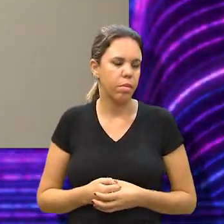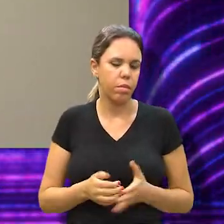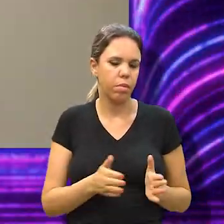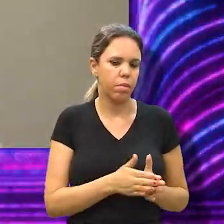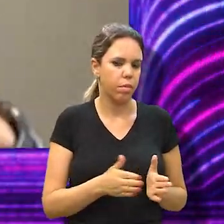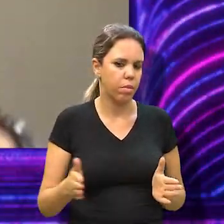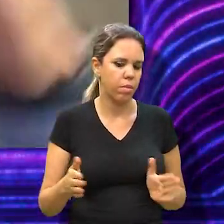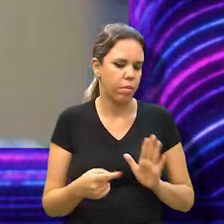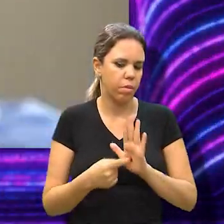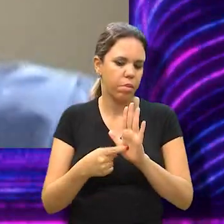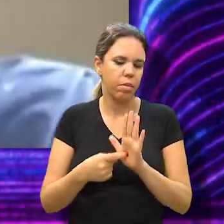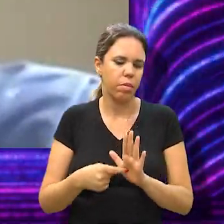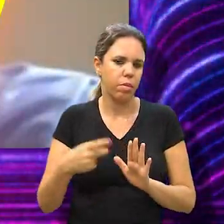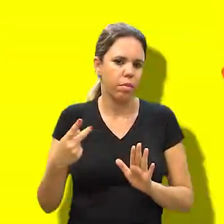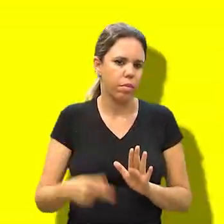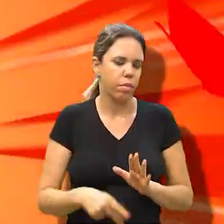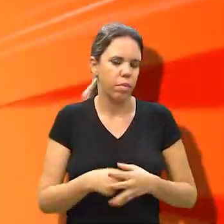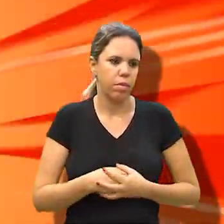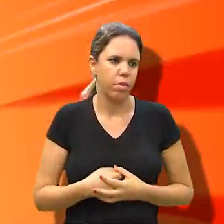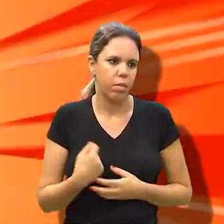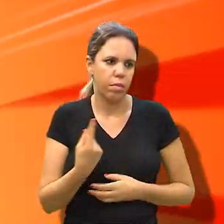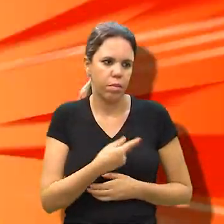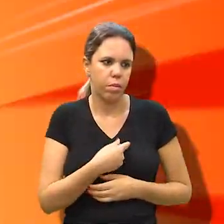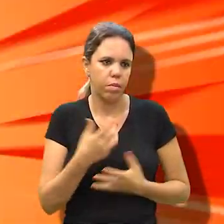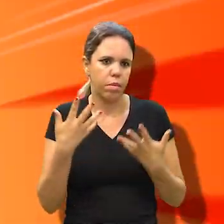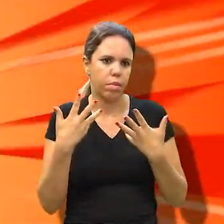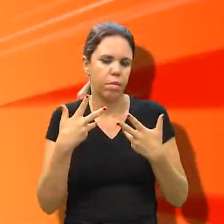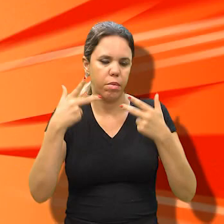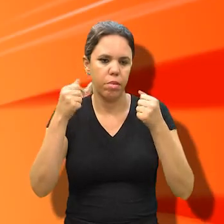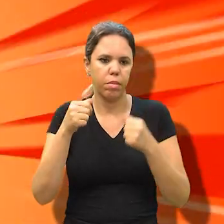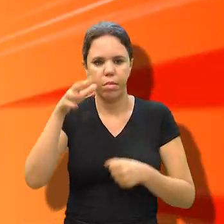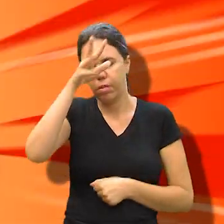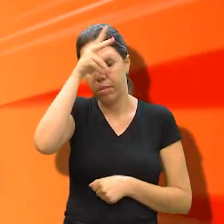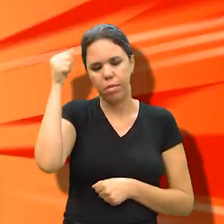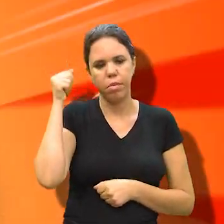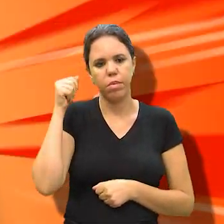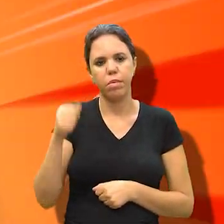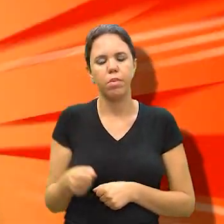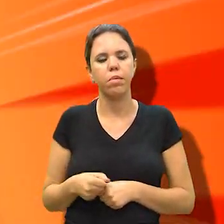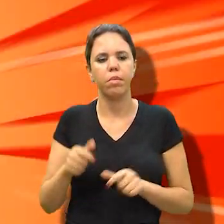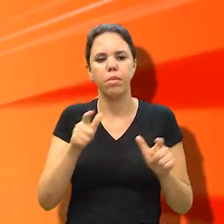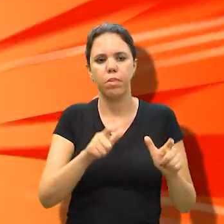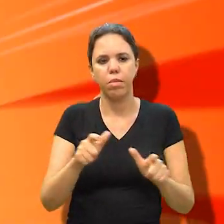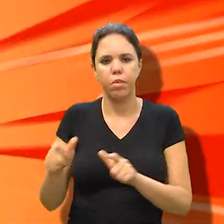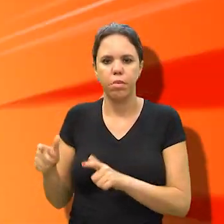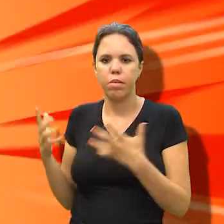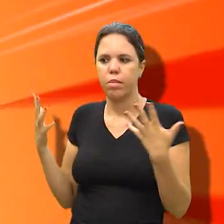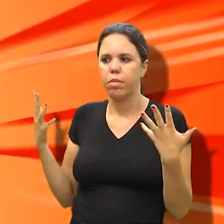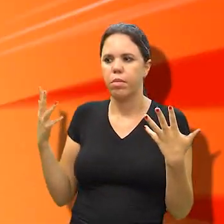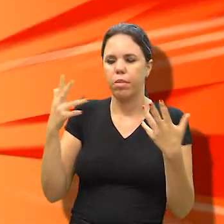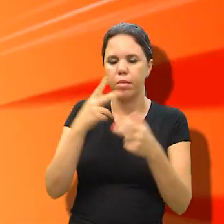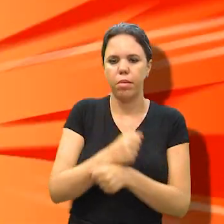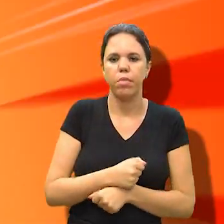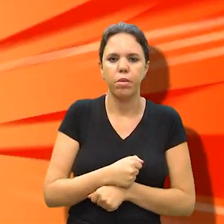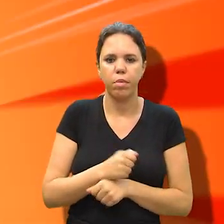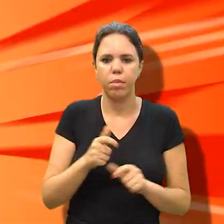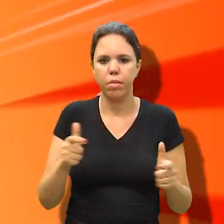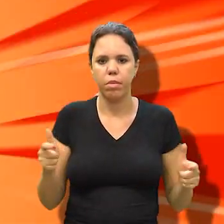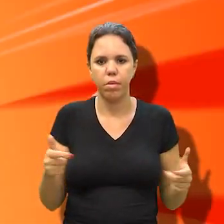que vão acontecendo, e mostra o nosso maravilhoso Amazonas, aquela região